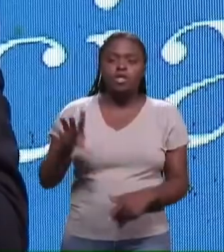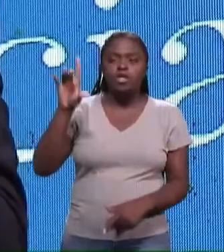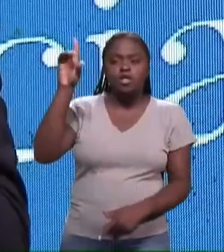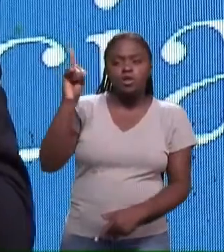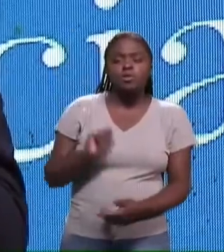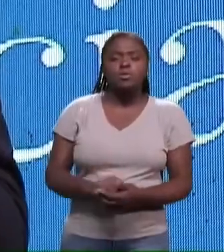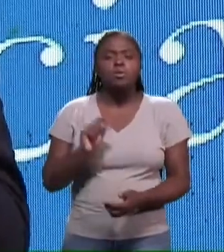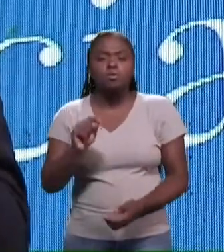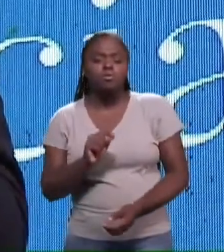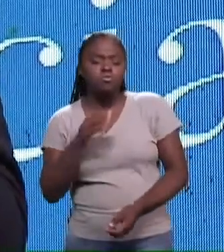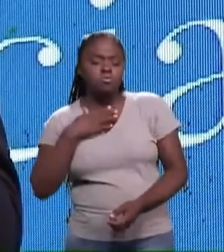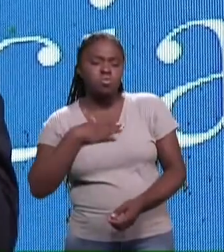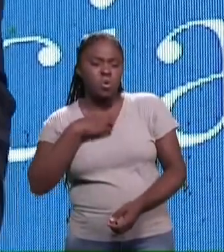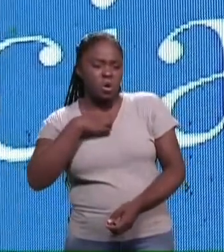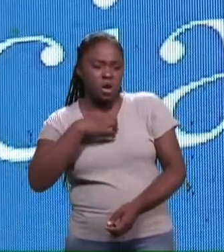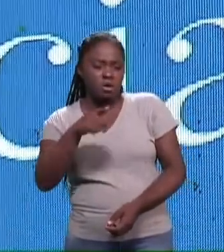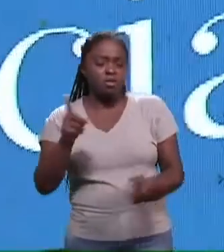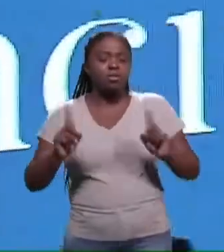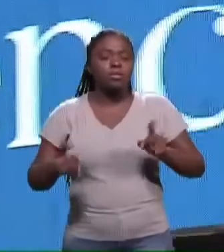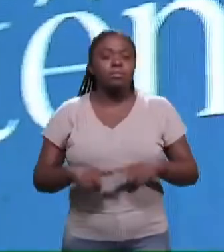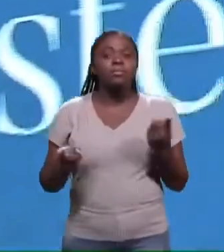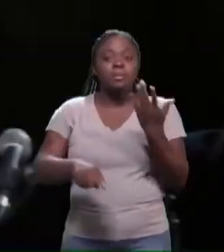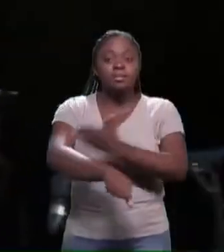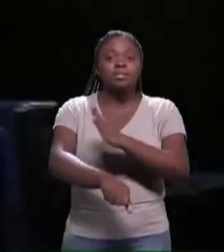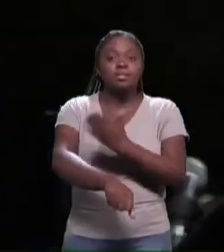marcação com você, Deus estava te treinando.